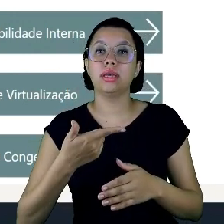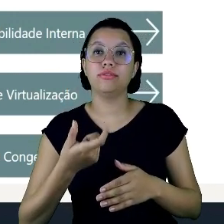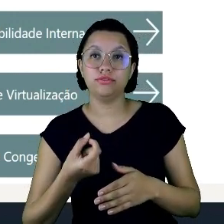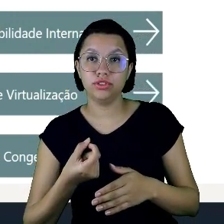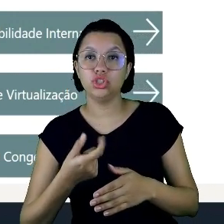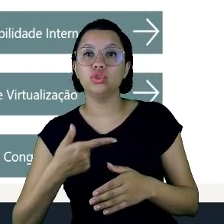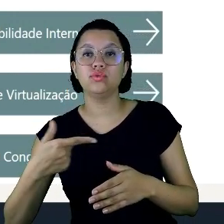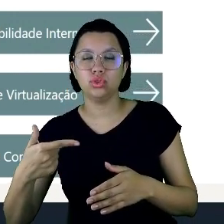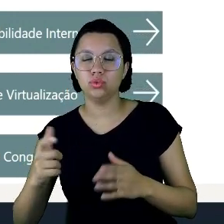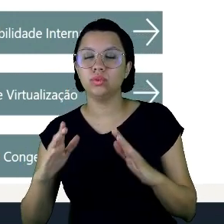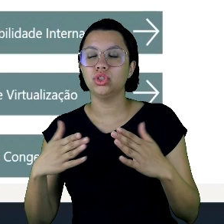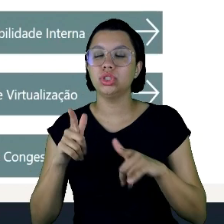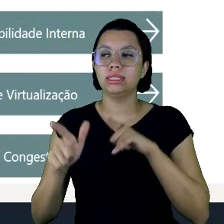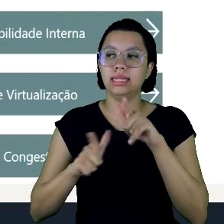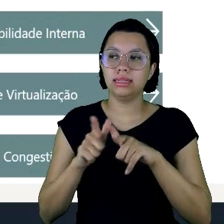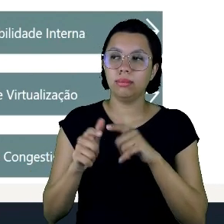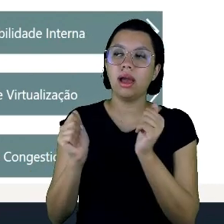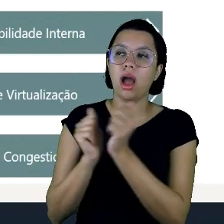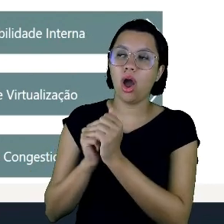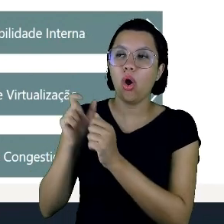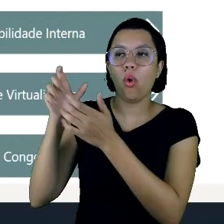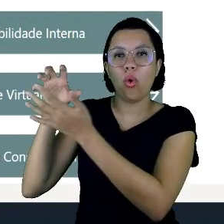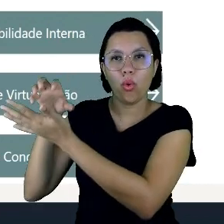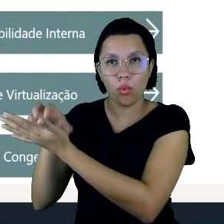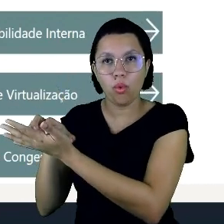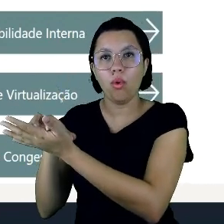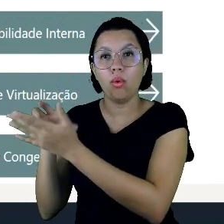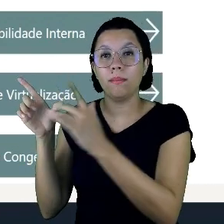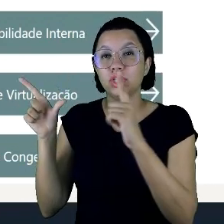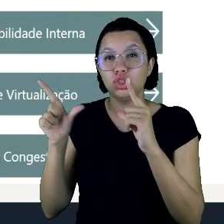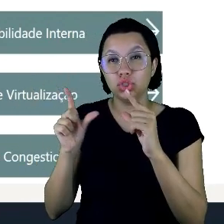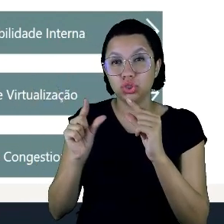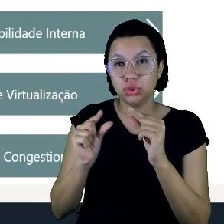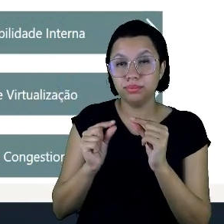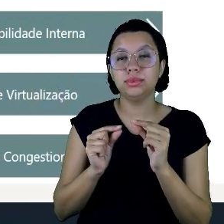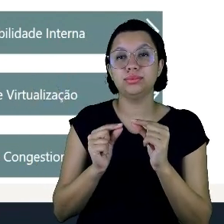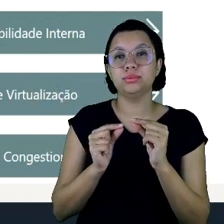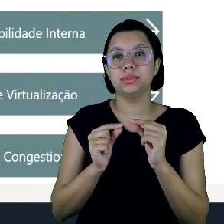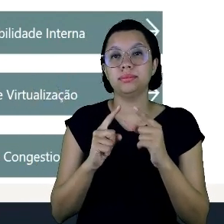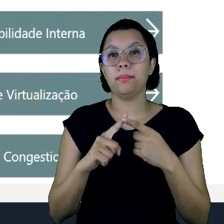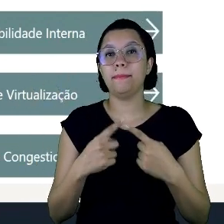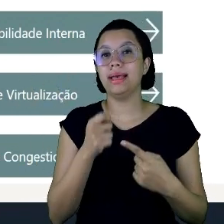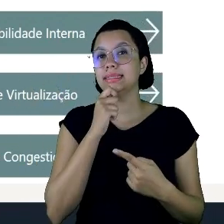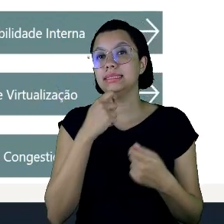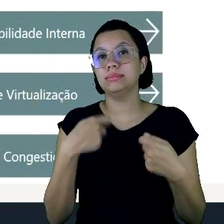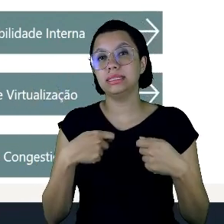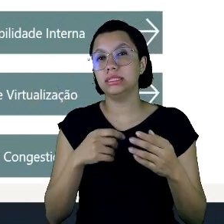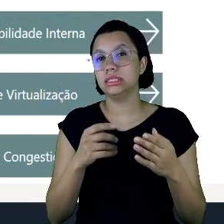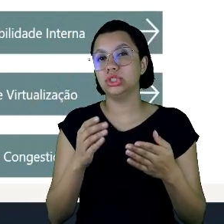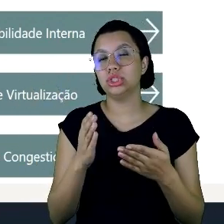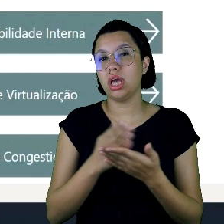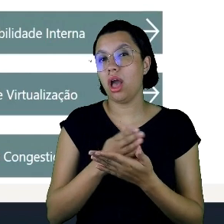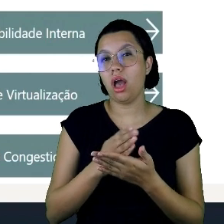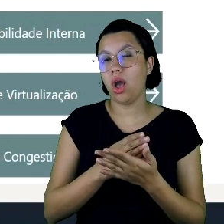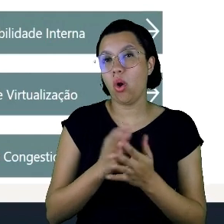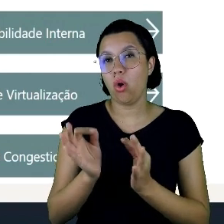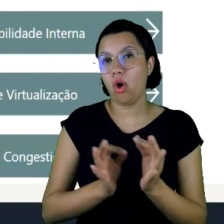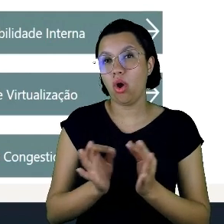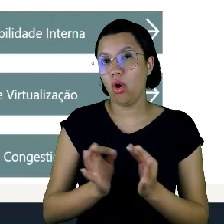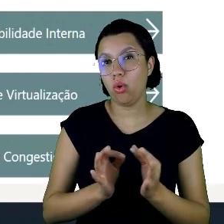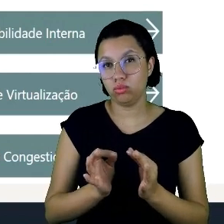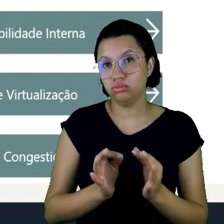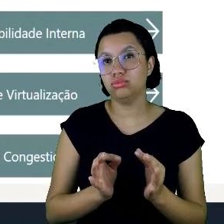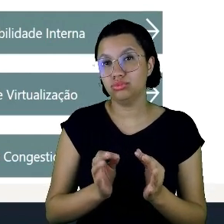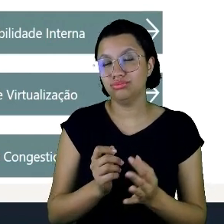22. Nós temos trabalhado com a SET essa questão da temporalidade, né, de atualização para reduzir,